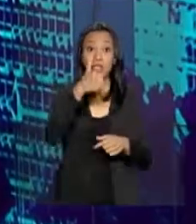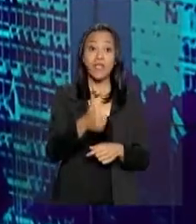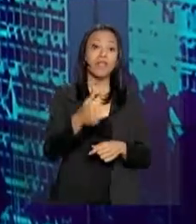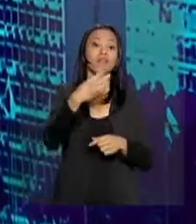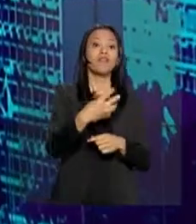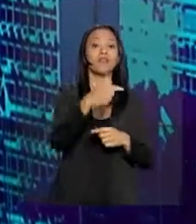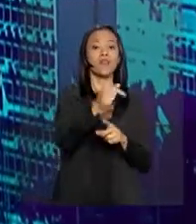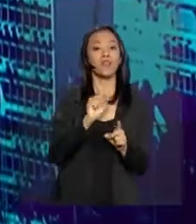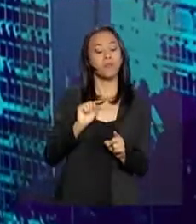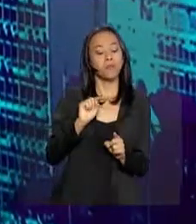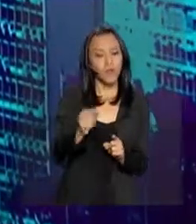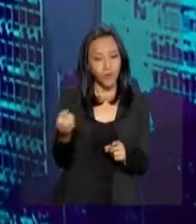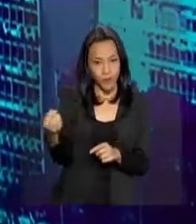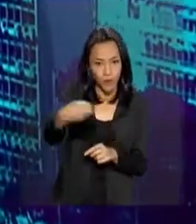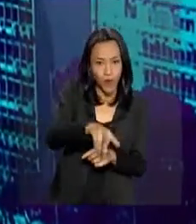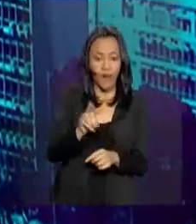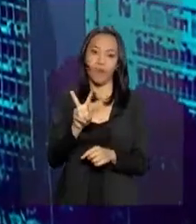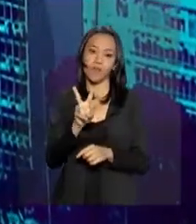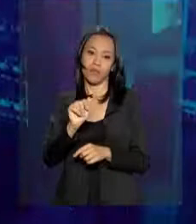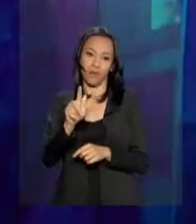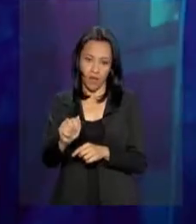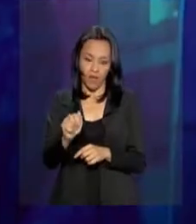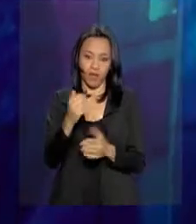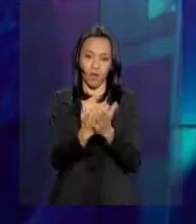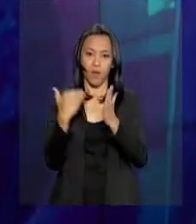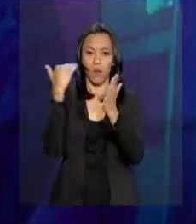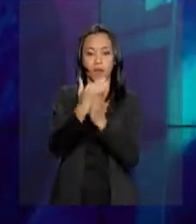vagas no mercado formal. Um acréscimo de